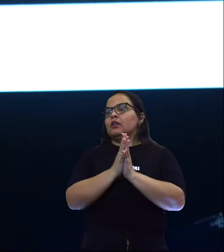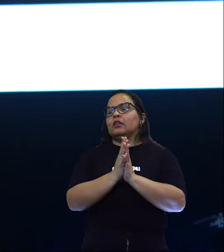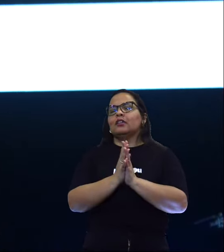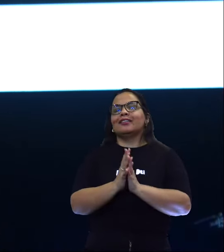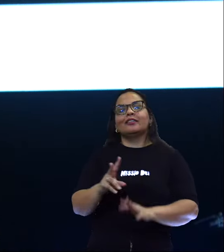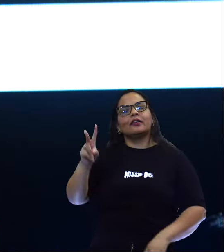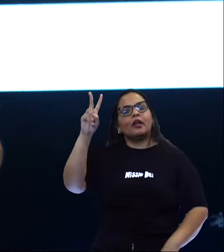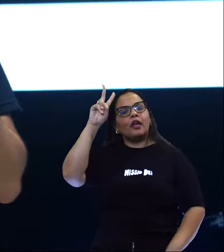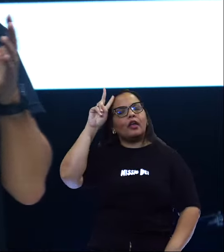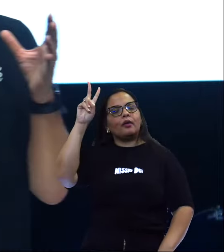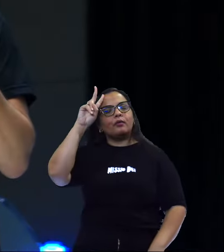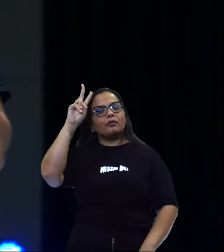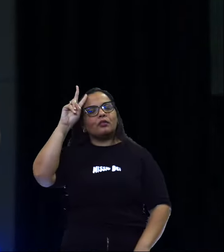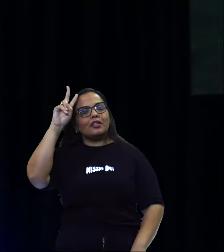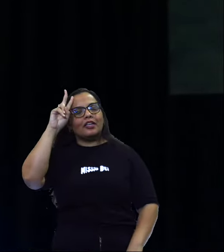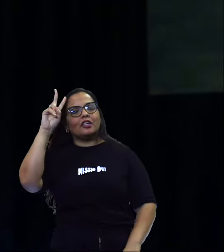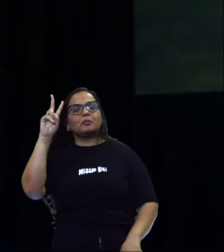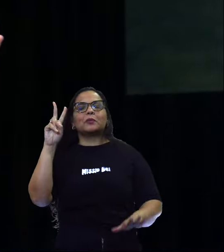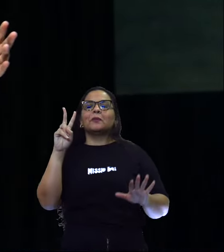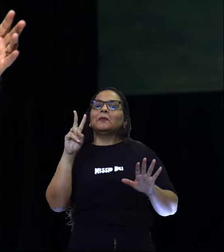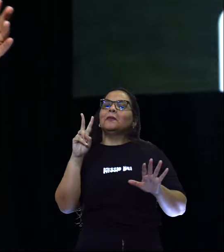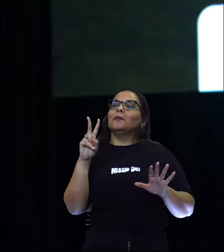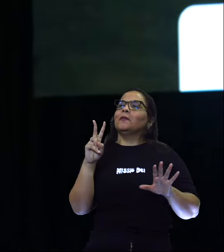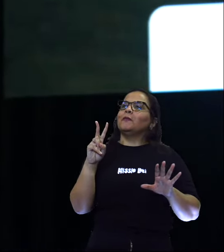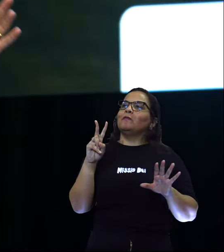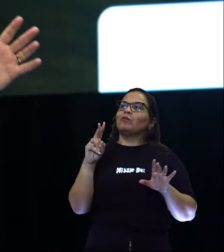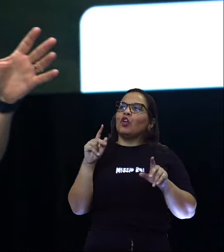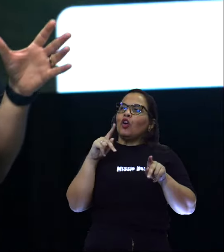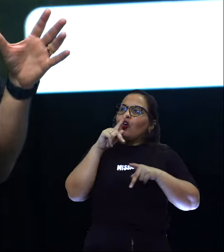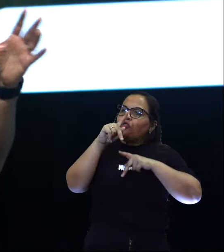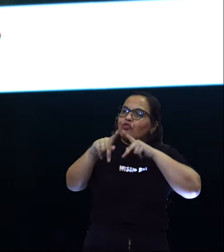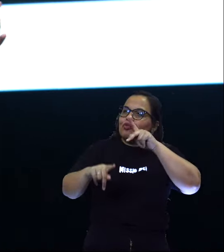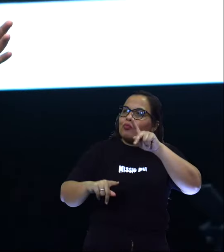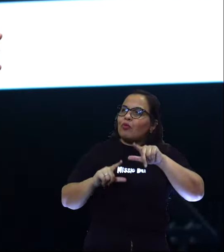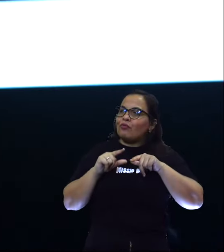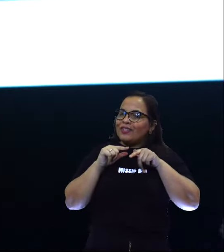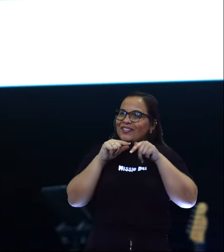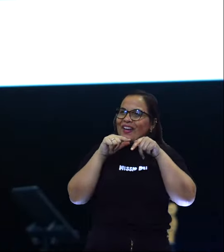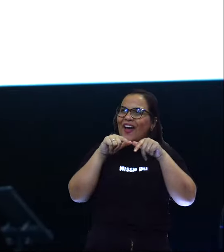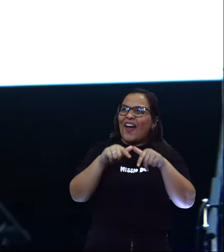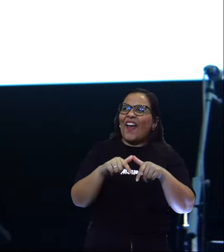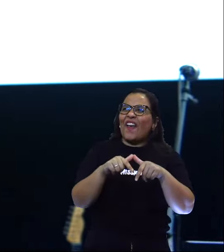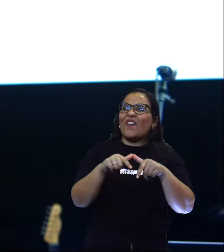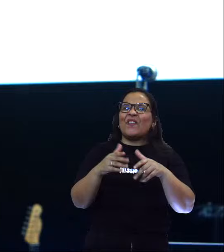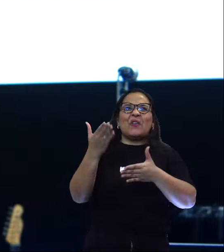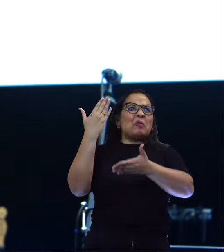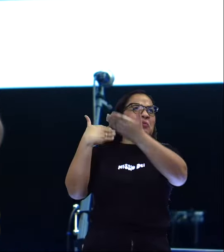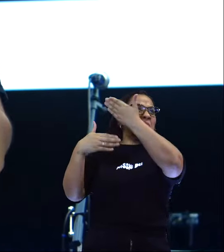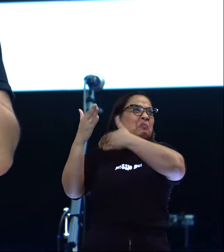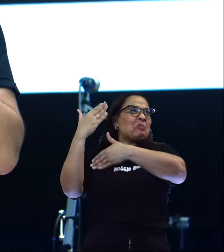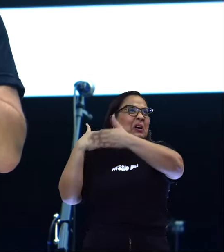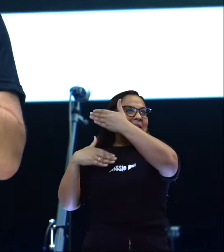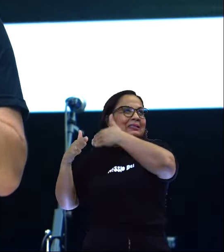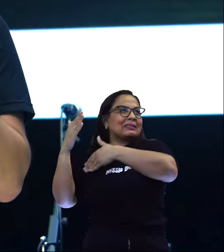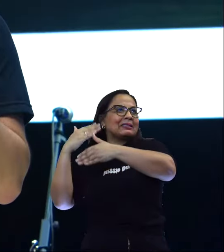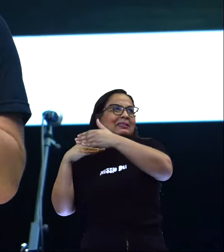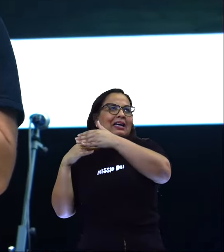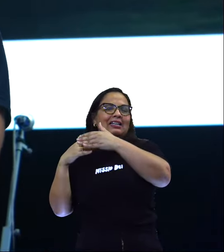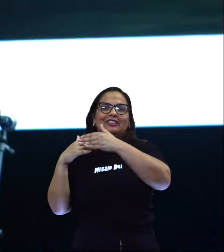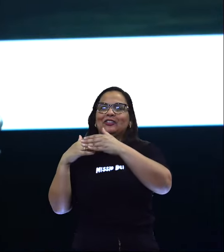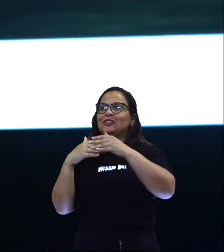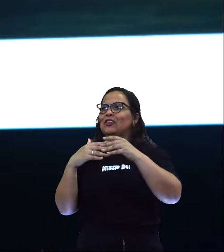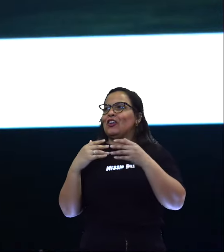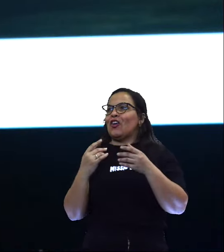povo, por uma semana, 7 dias, prepara tendas, cabanas. e vão passar 7